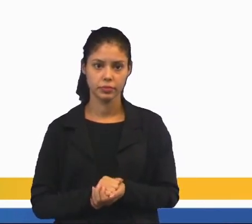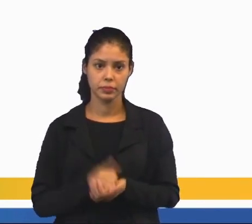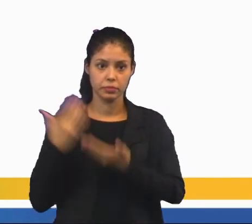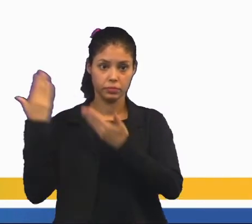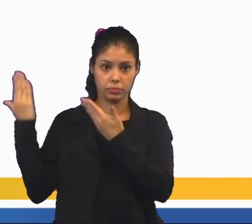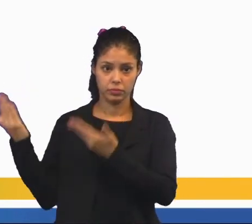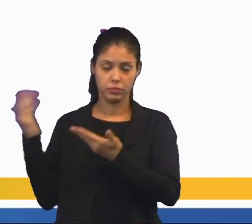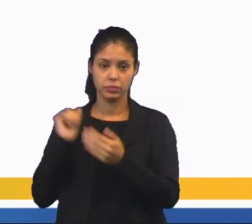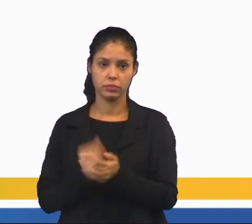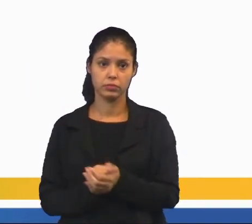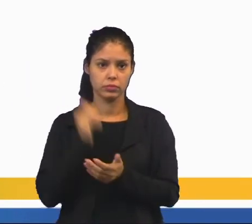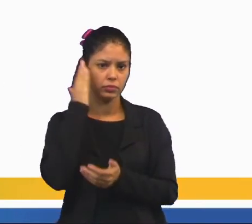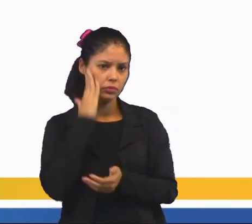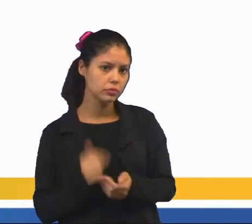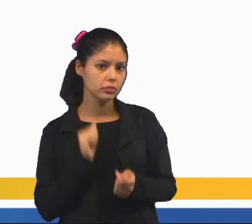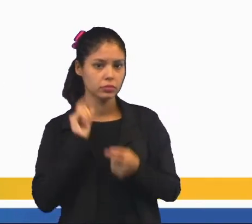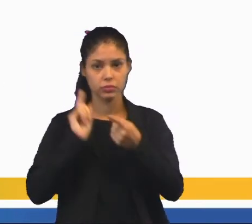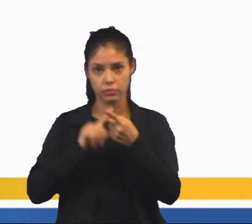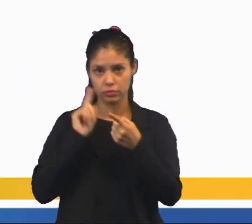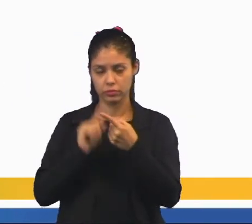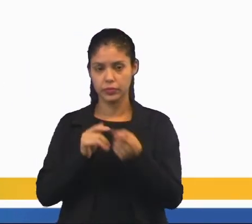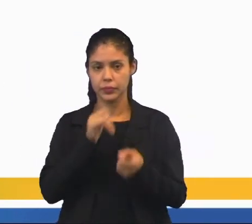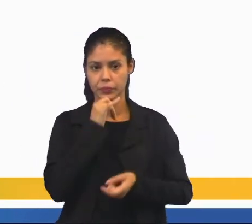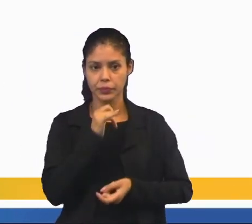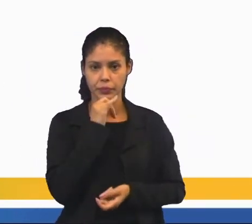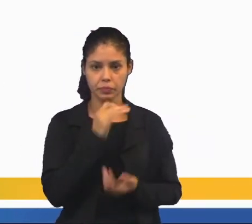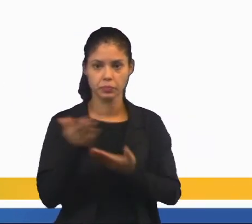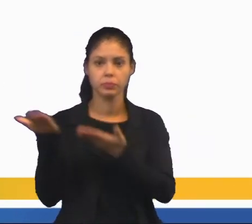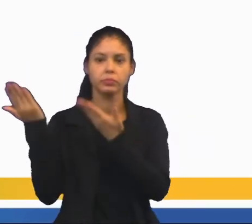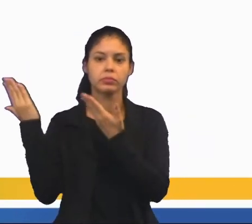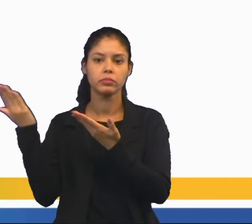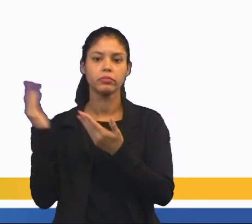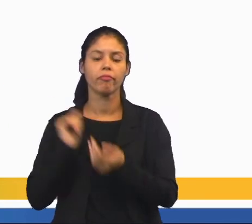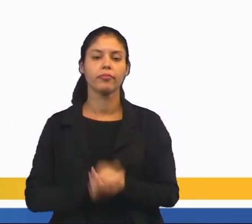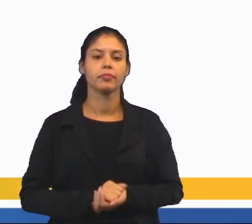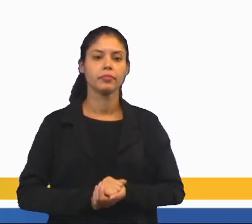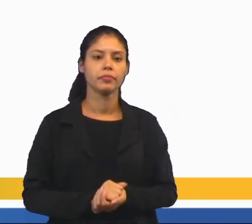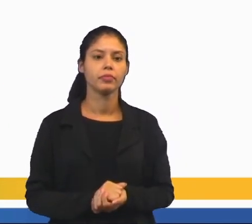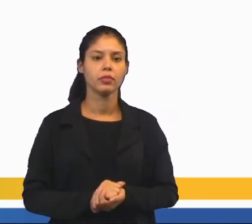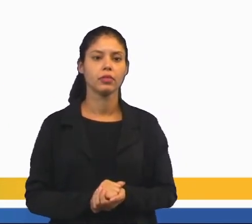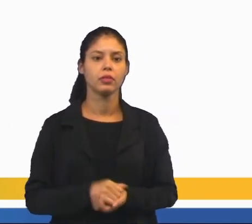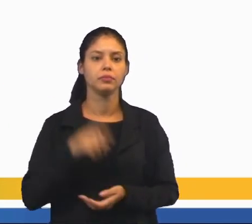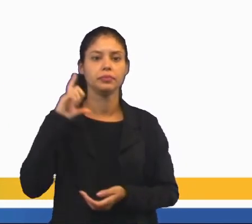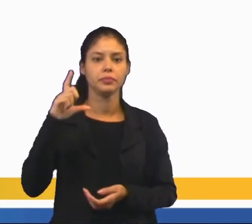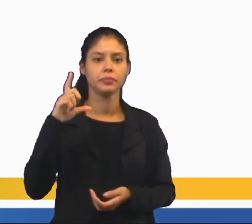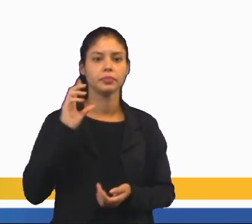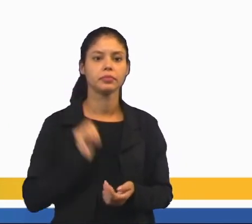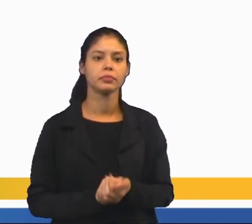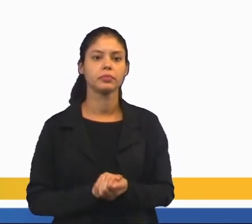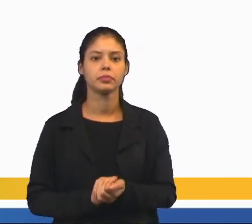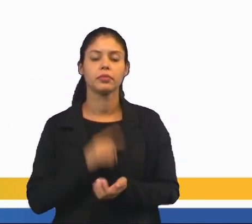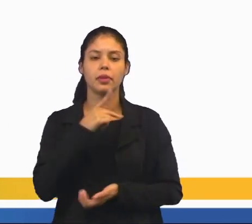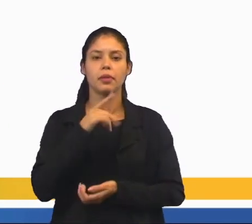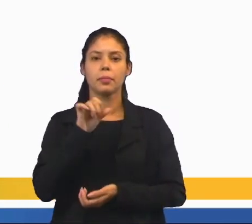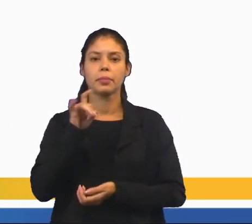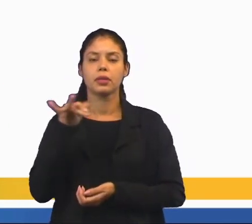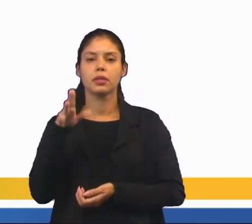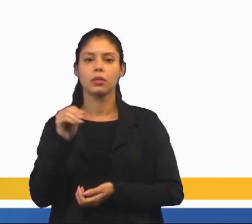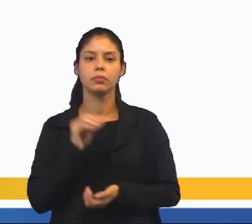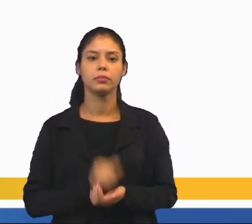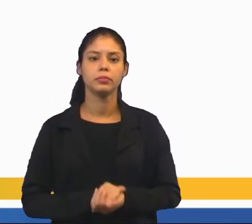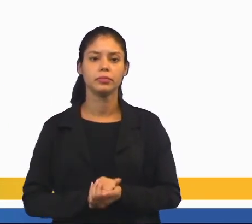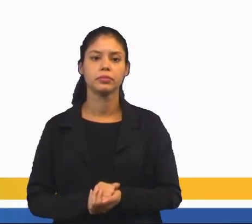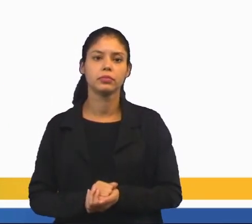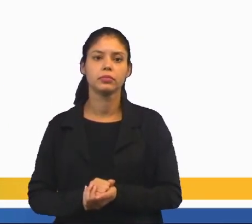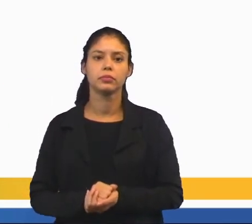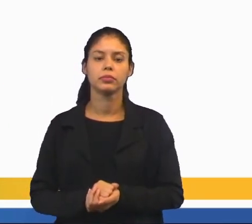nossa tabela e eu quero saber de vocês, o primeiro exemplo que nós temos ali é o suco de caixinha de pêssego. Ele vai